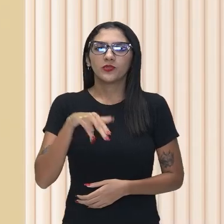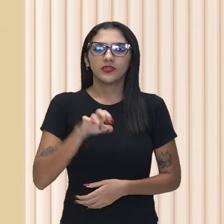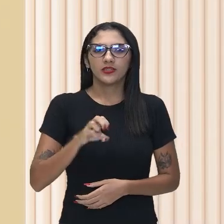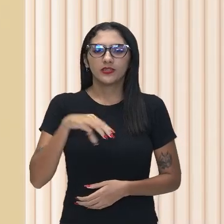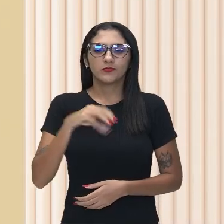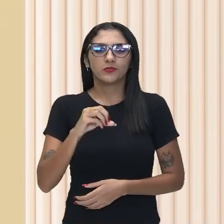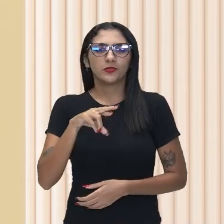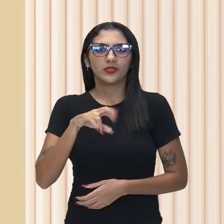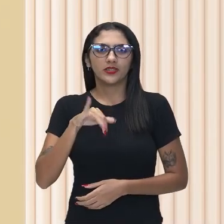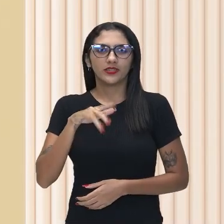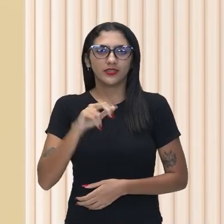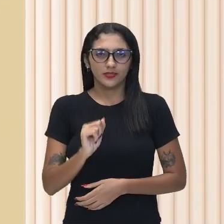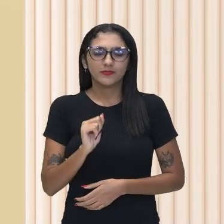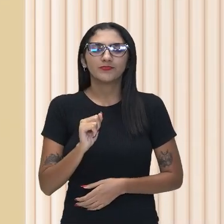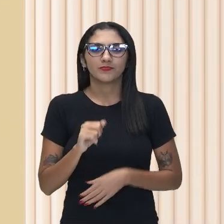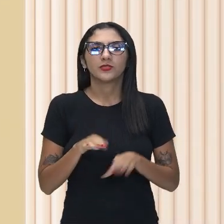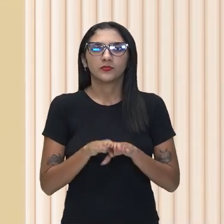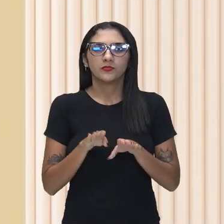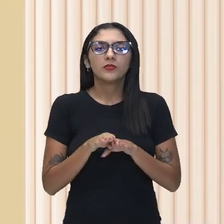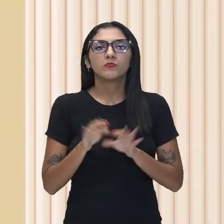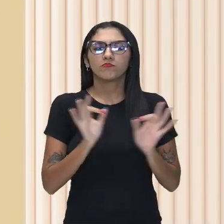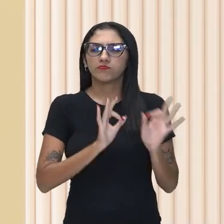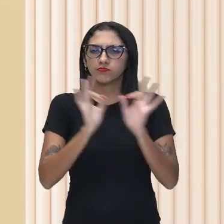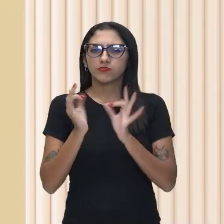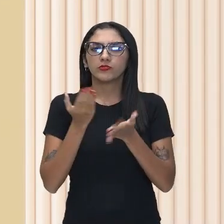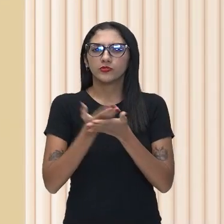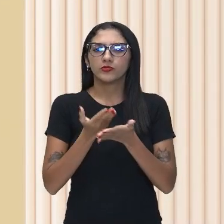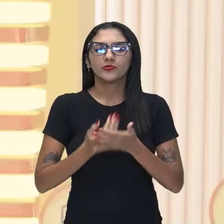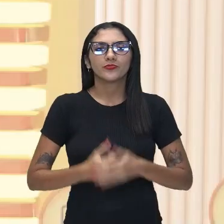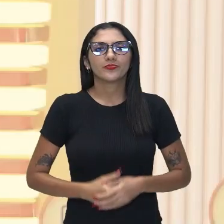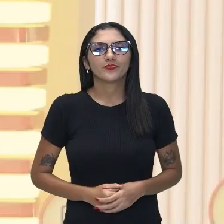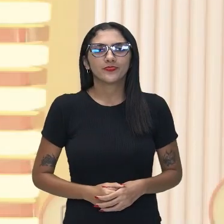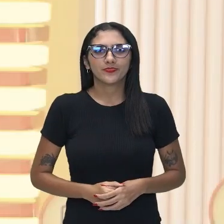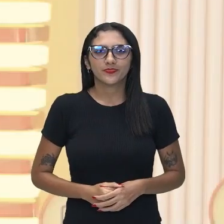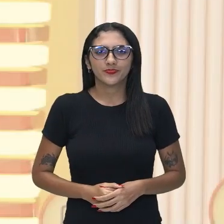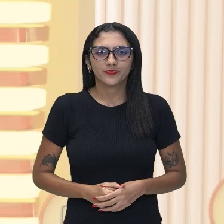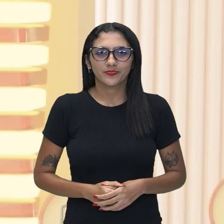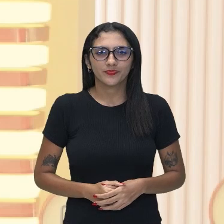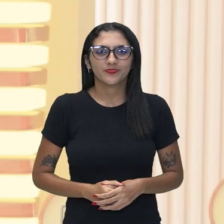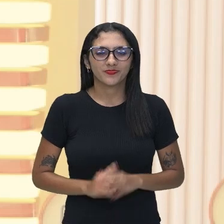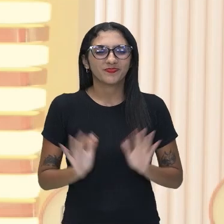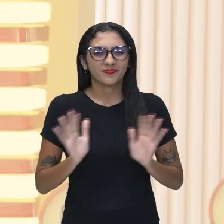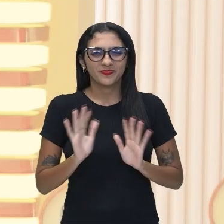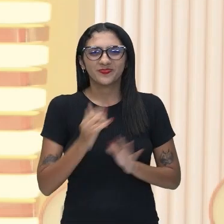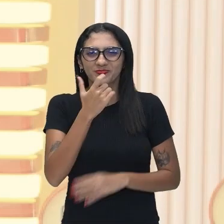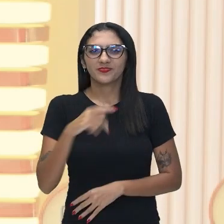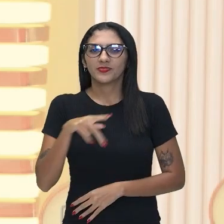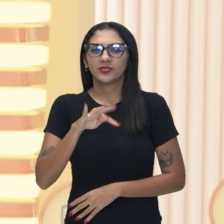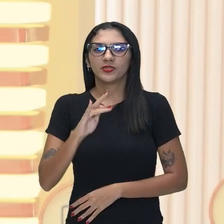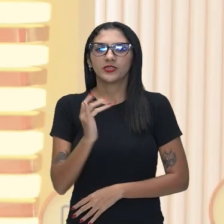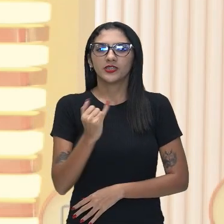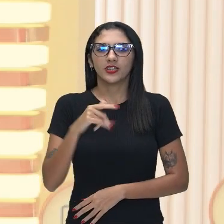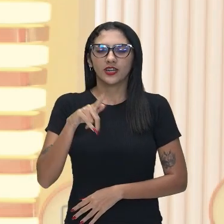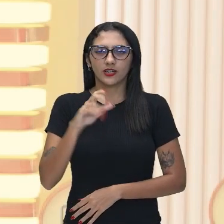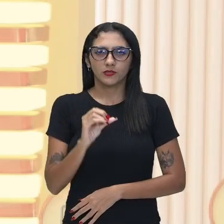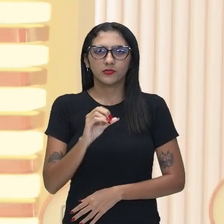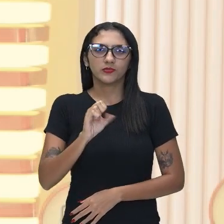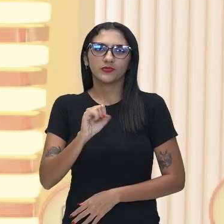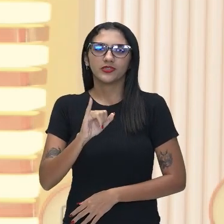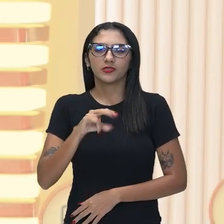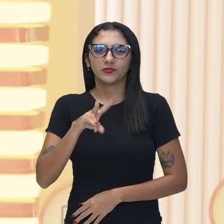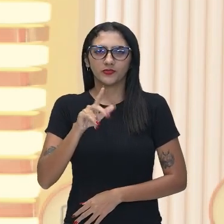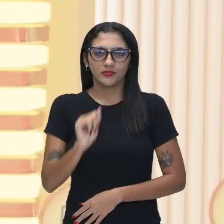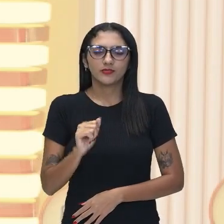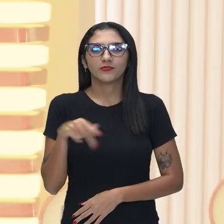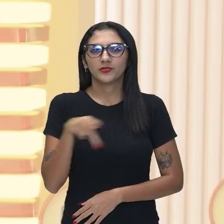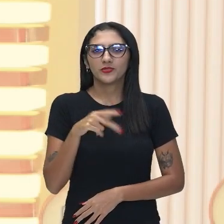dar sequência aos nossos estudos aqui da organização financeira. Olá, pessoal. Sou o professor Thiago Silva, professor